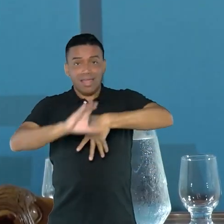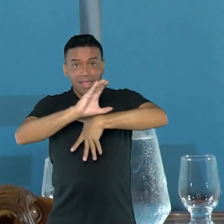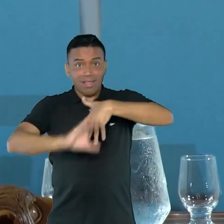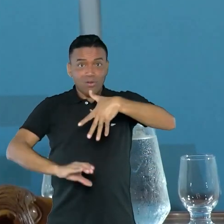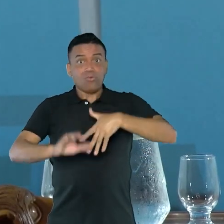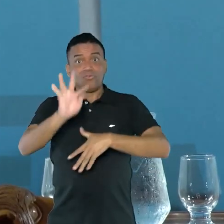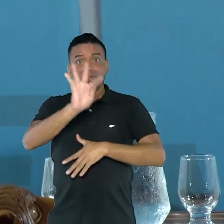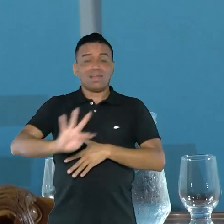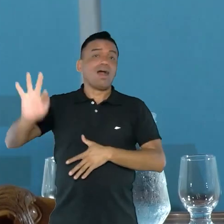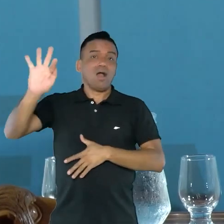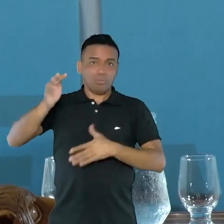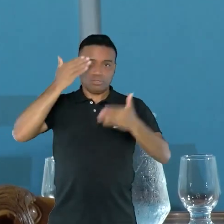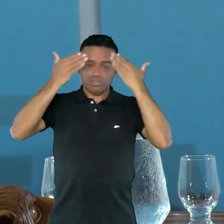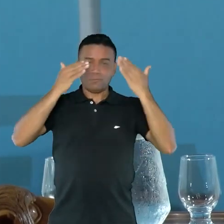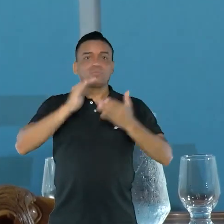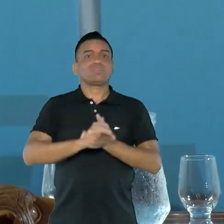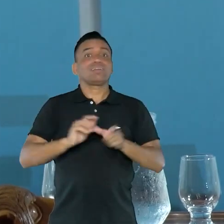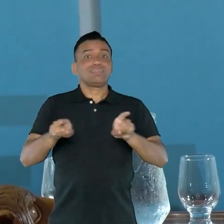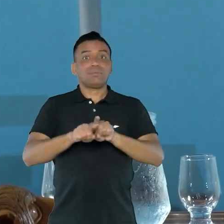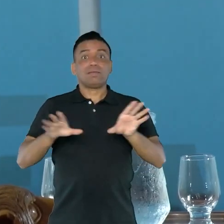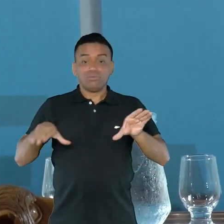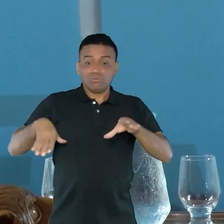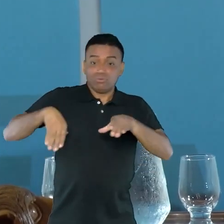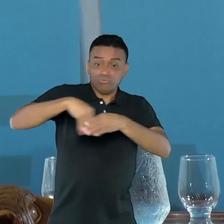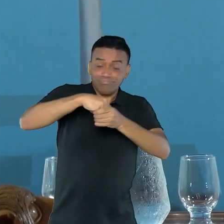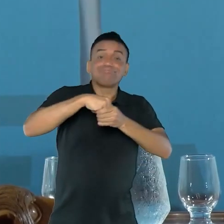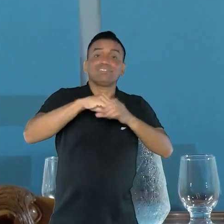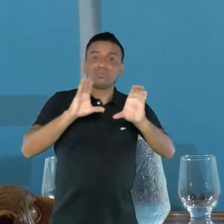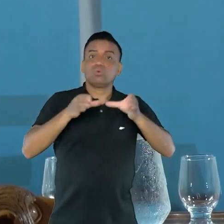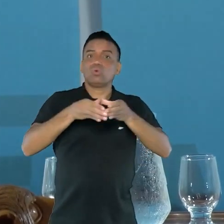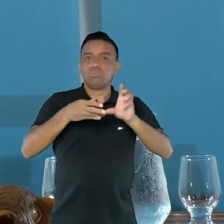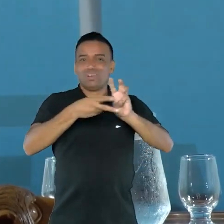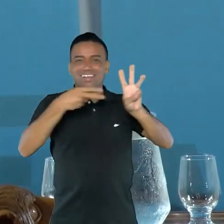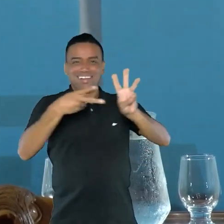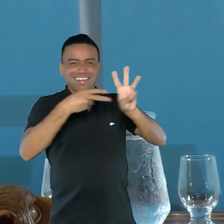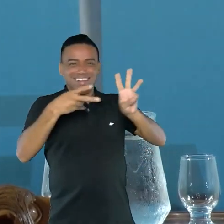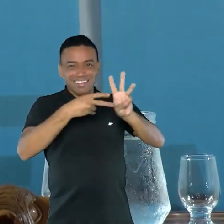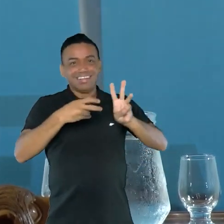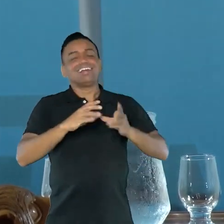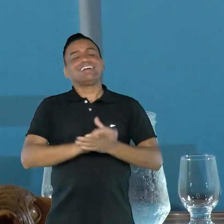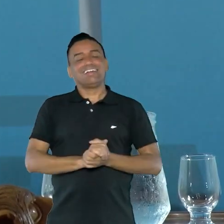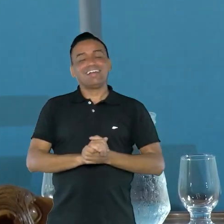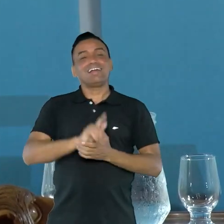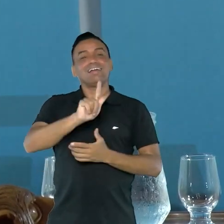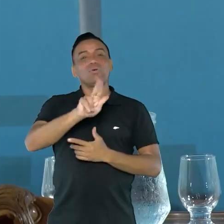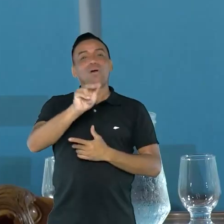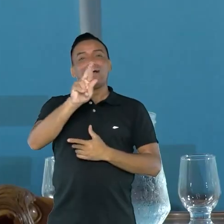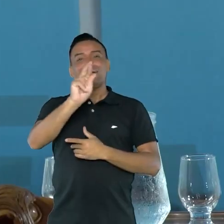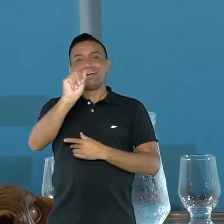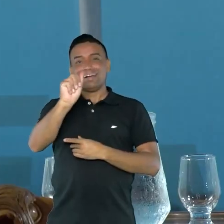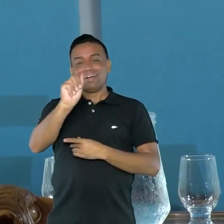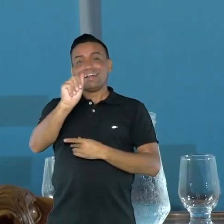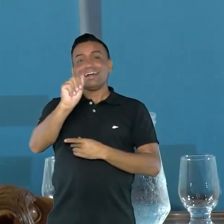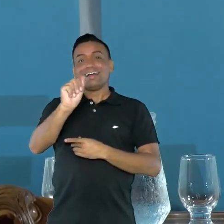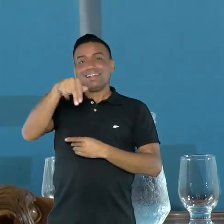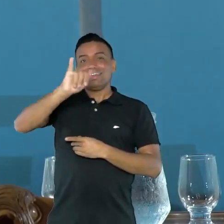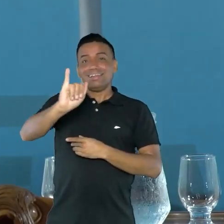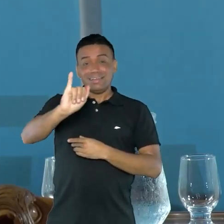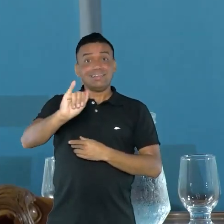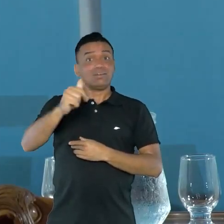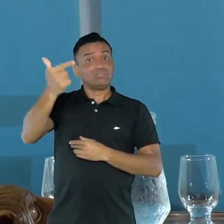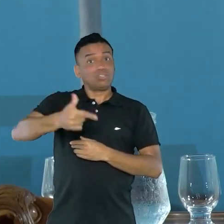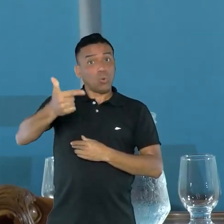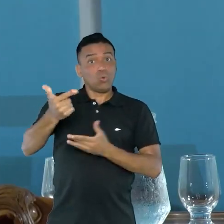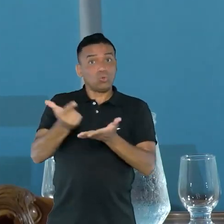Guarani e Virupa. Feliz por Enquanto, esse livro que está aqui comigo, é o segundo livro, né,